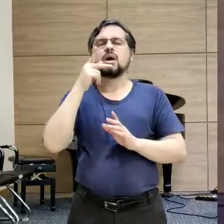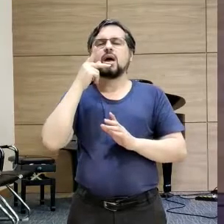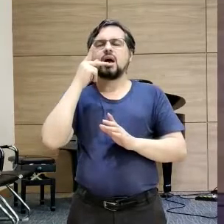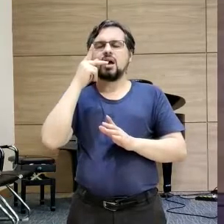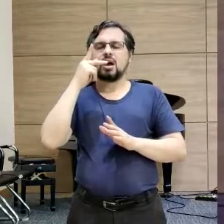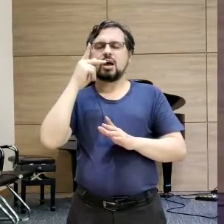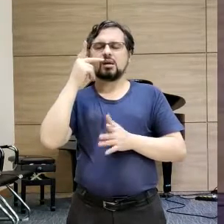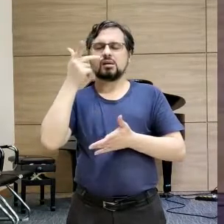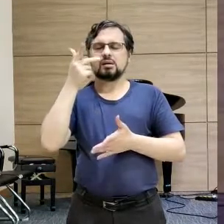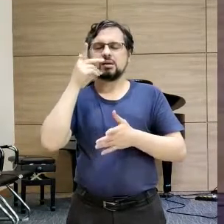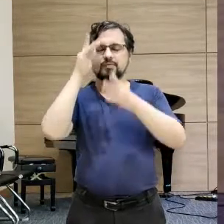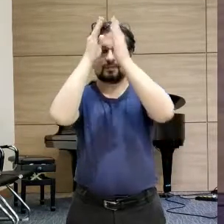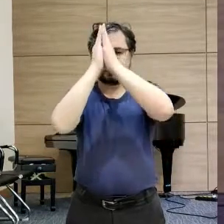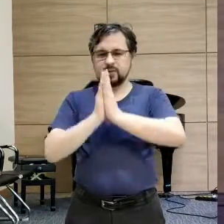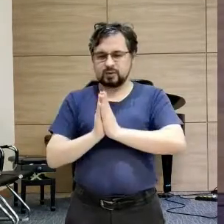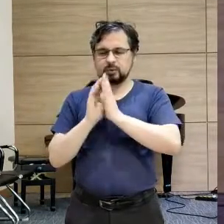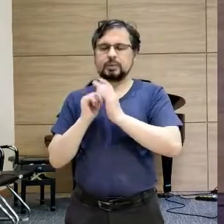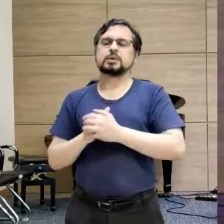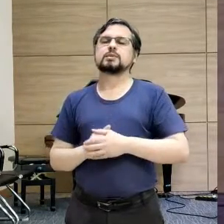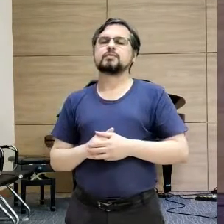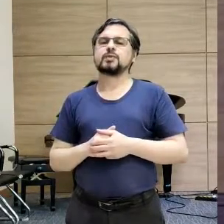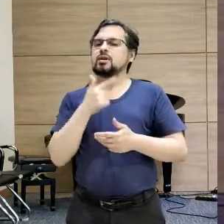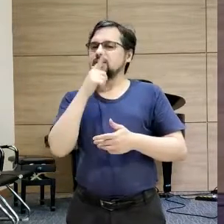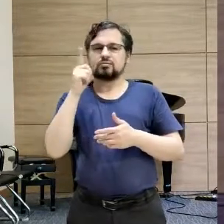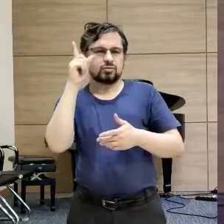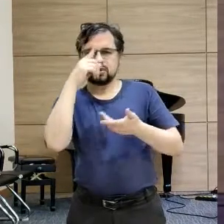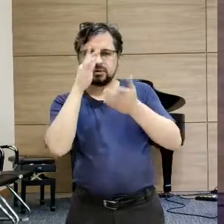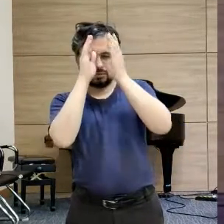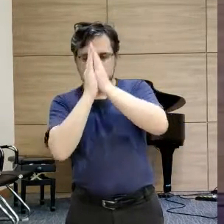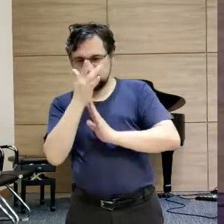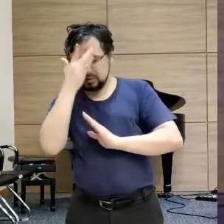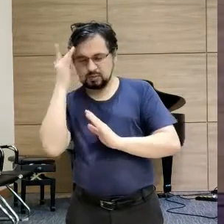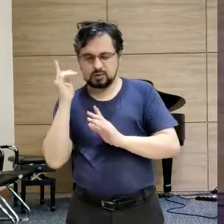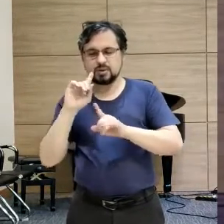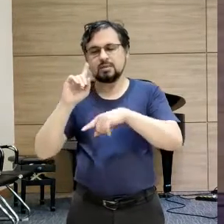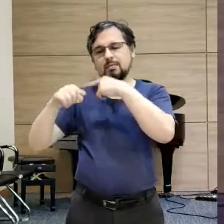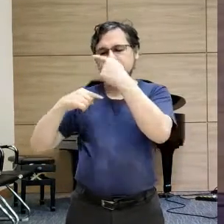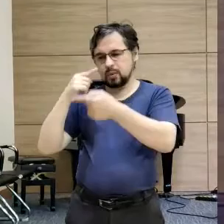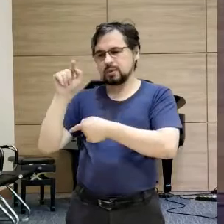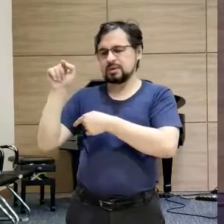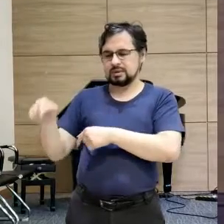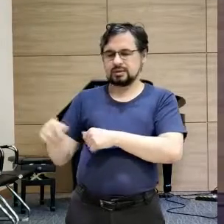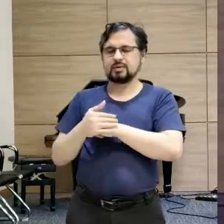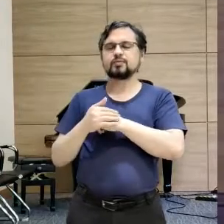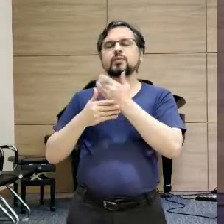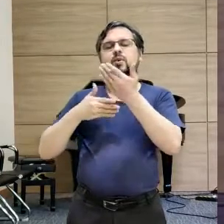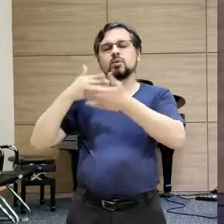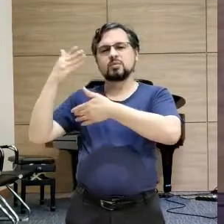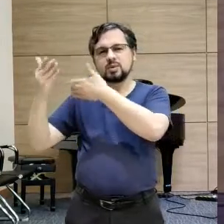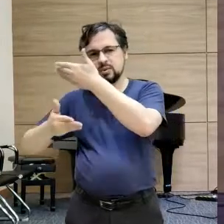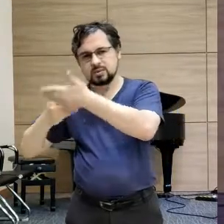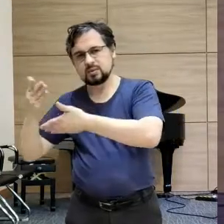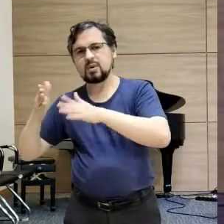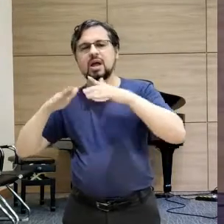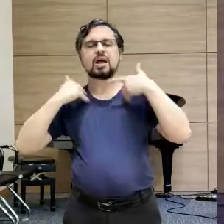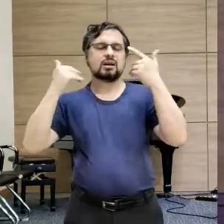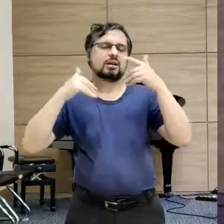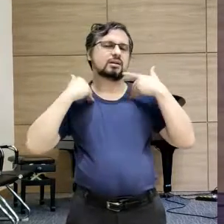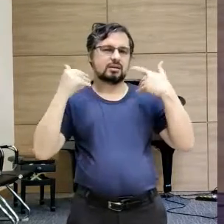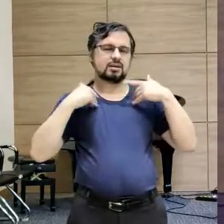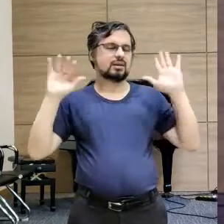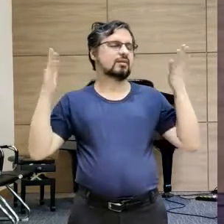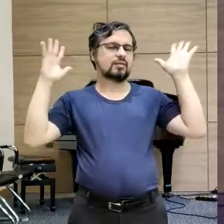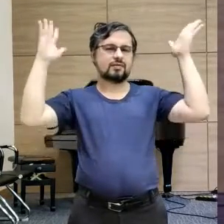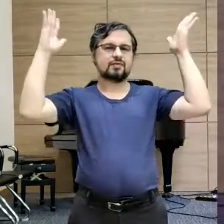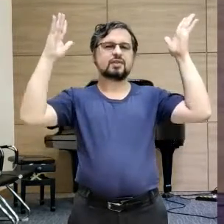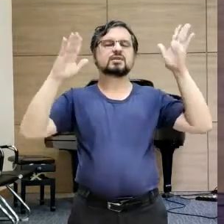oferecer sacrifício, animais, holocaustos, enfim, as ofertas em geral. A partir dali, começou a alegria, a